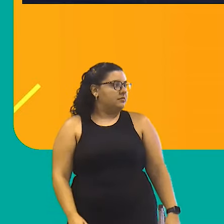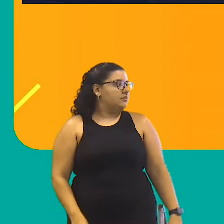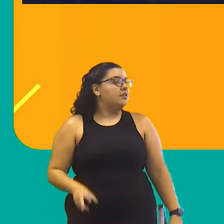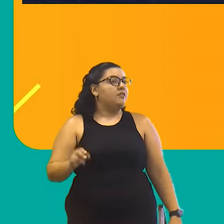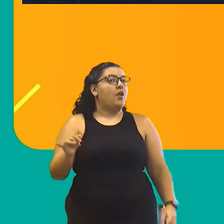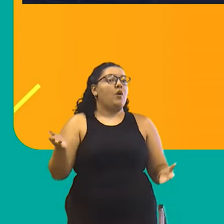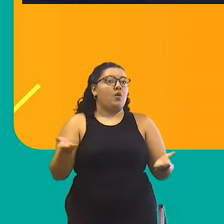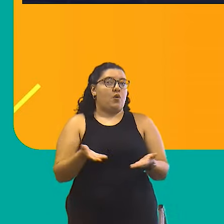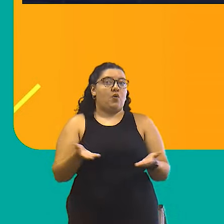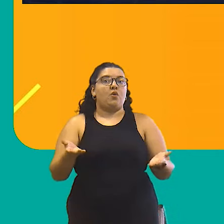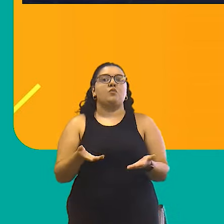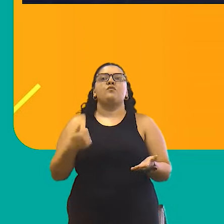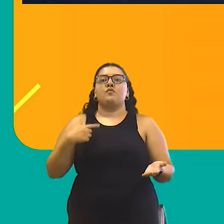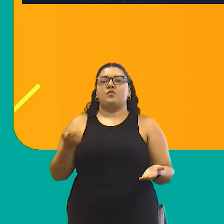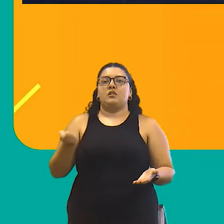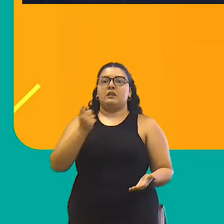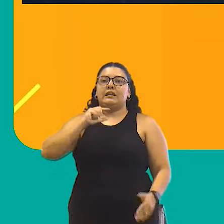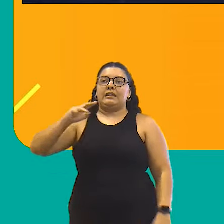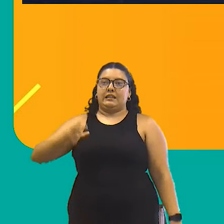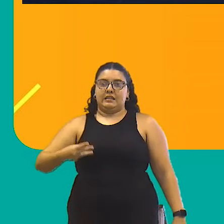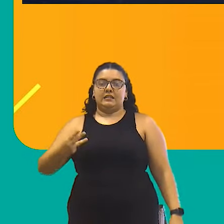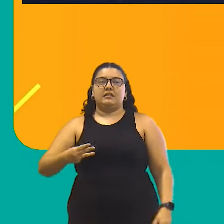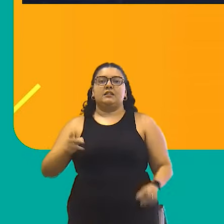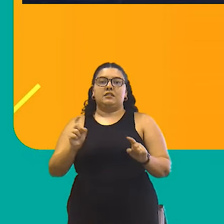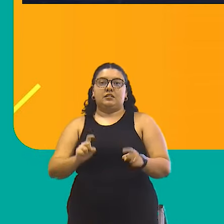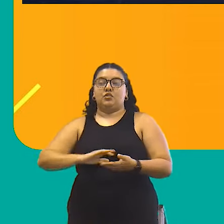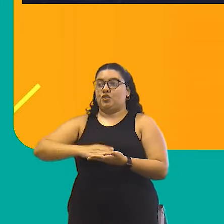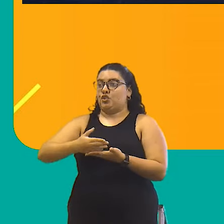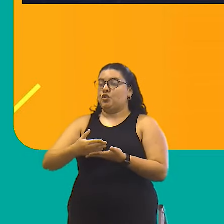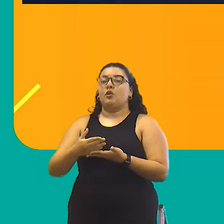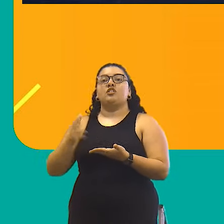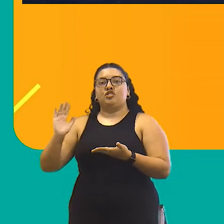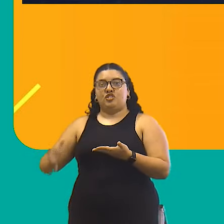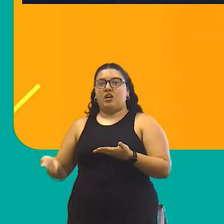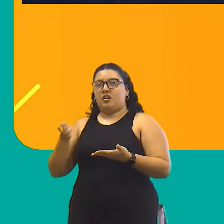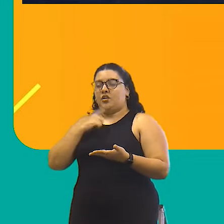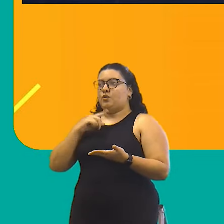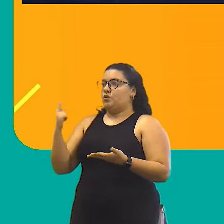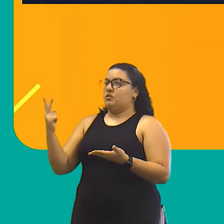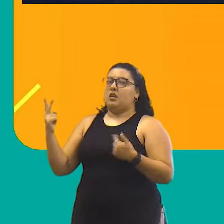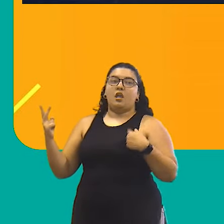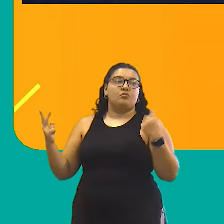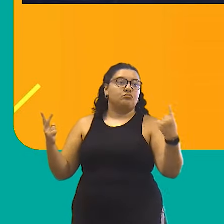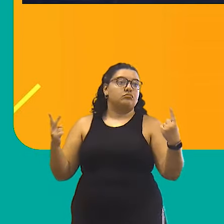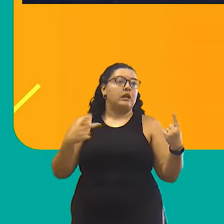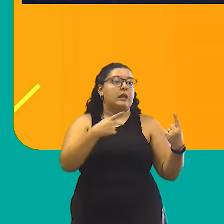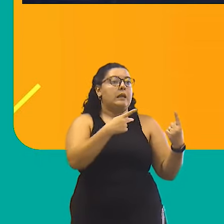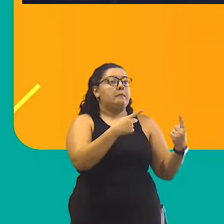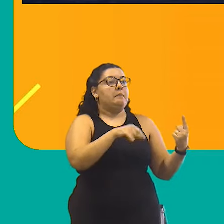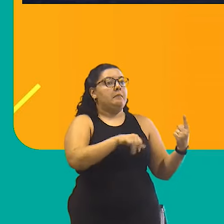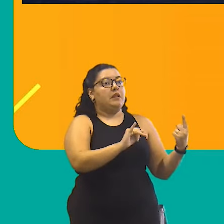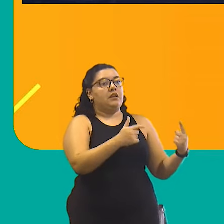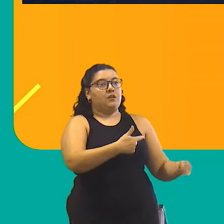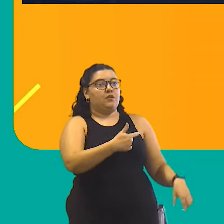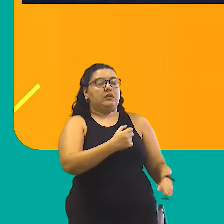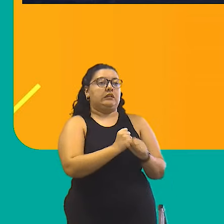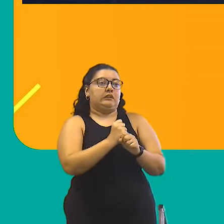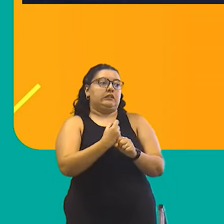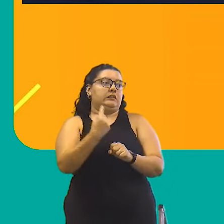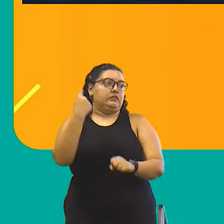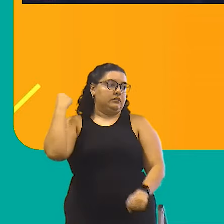sorteio hoje lá. Ele disse, eu vou ganhar meu 3º notebook. Ele já ganhou 2. Eu só ganhei um PlayStation 2 há muitos